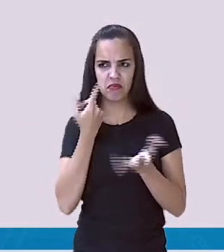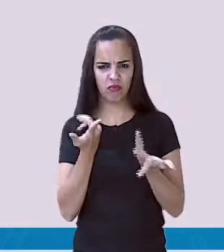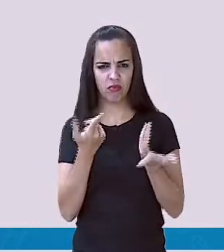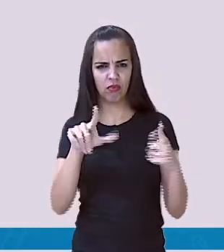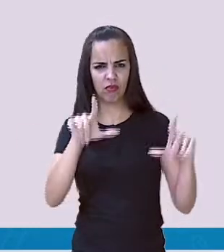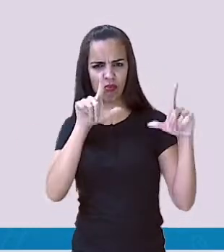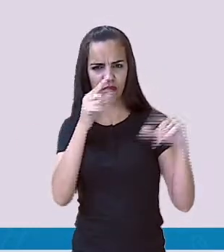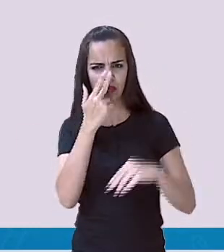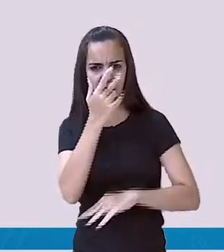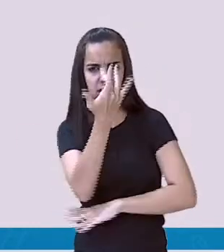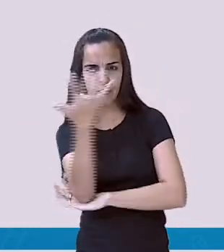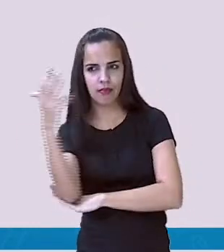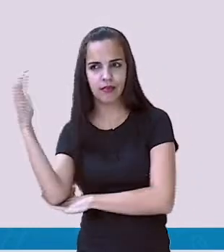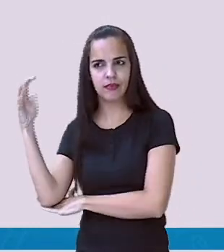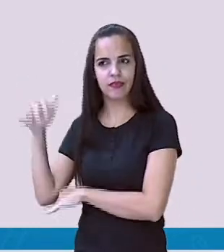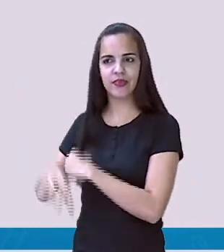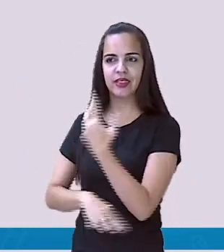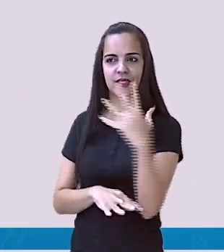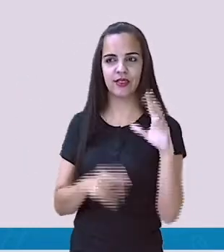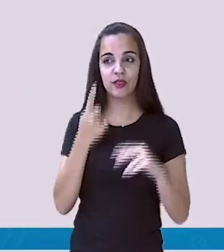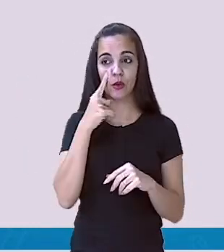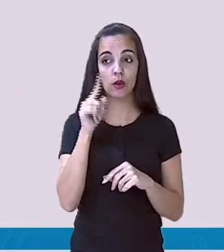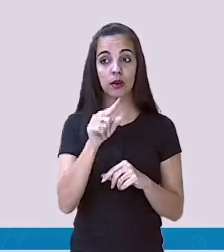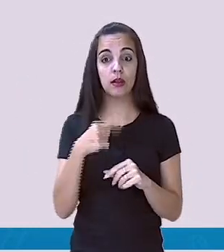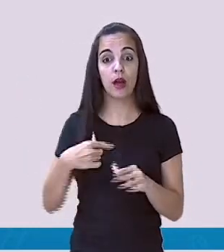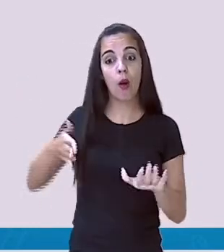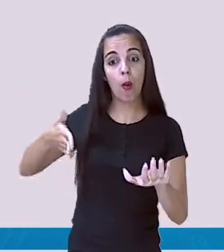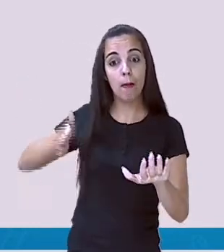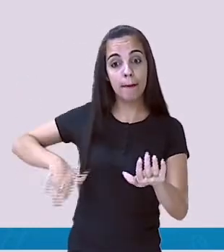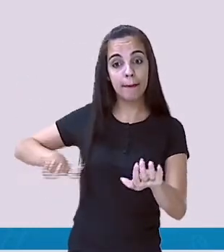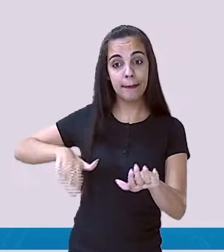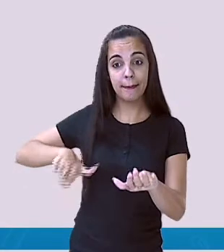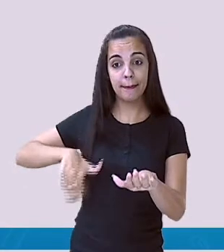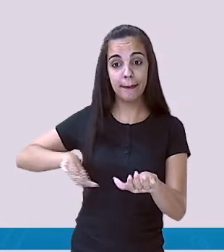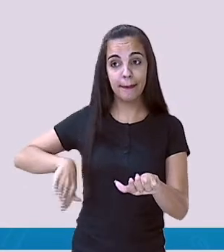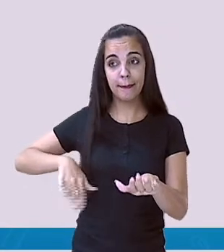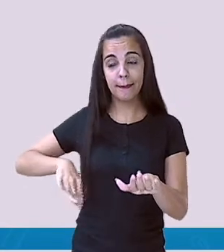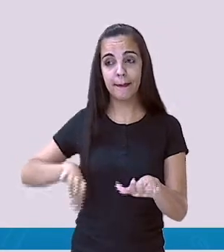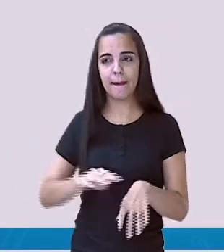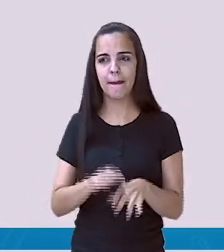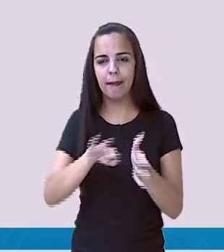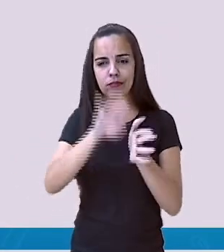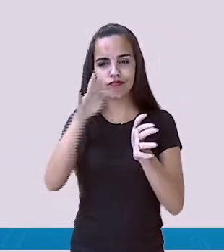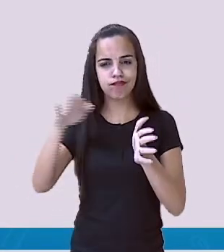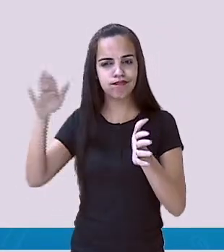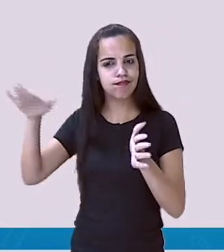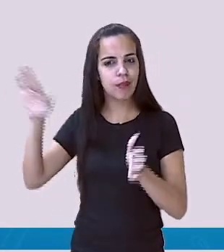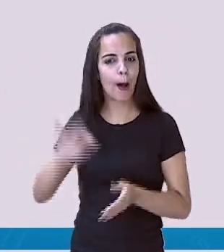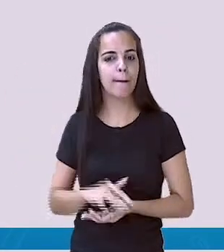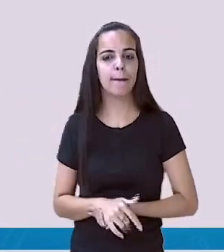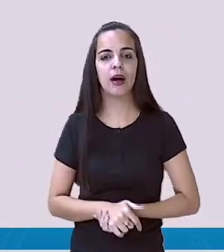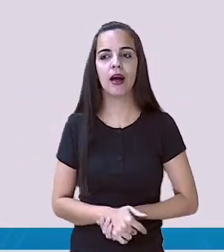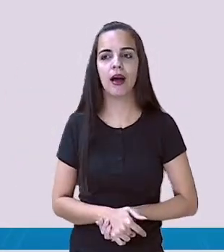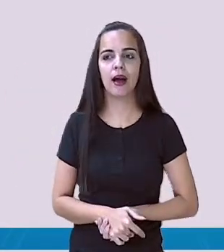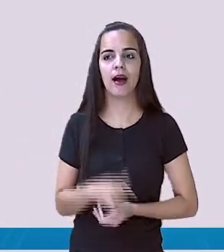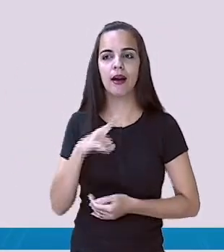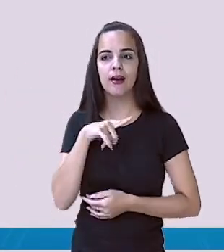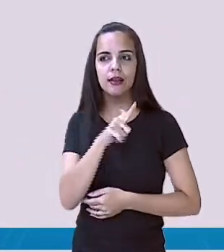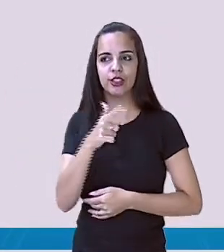de floresta? Não, a gente está vendo uma praia. Então, geralmente, ela é